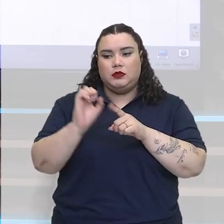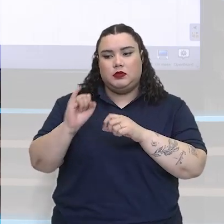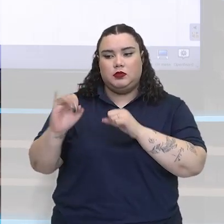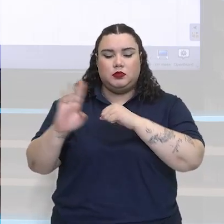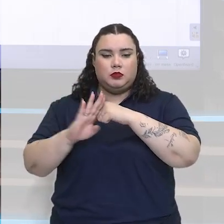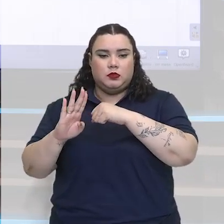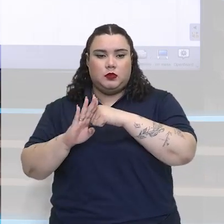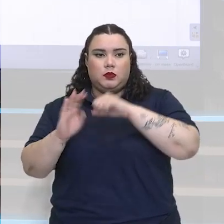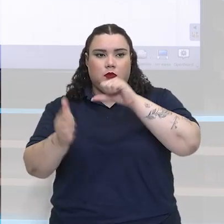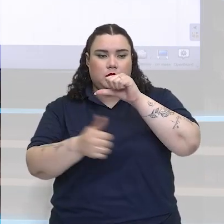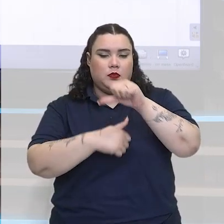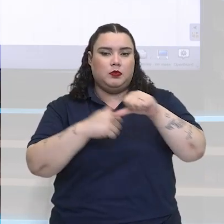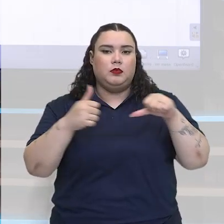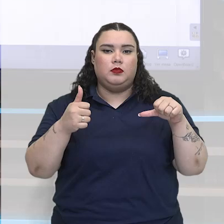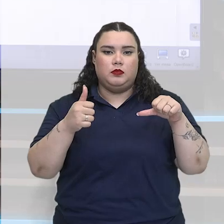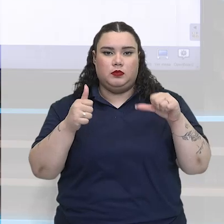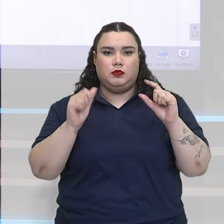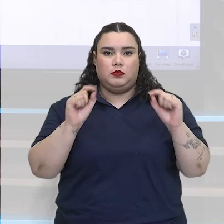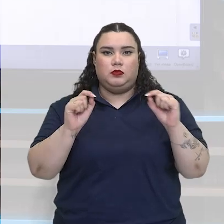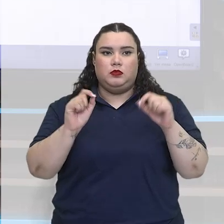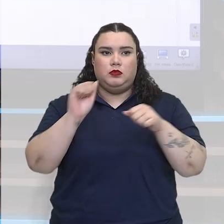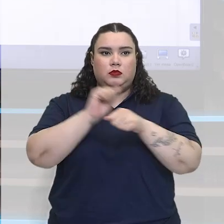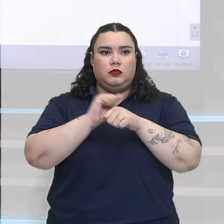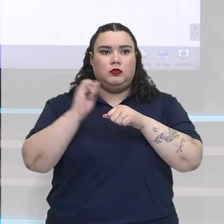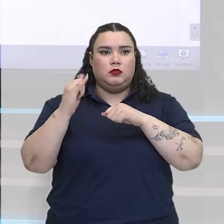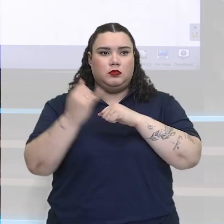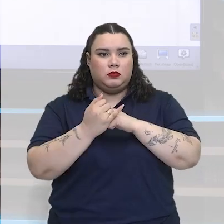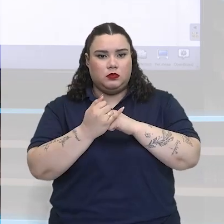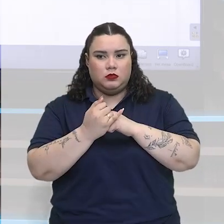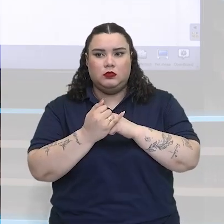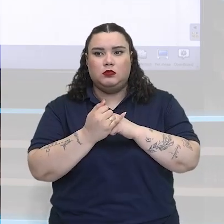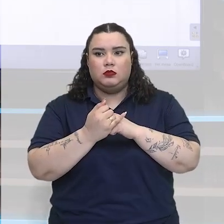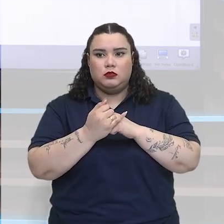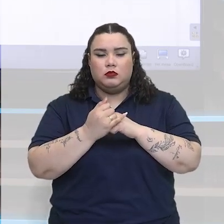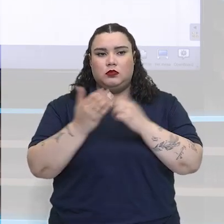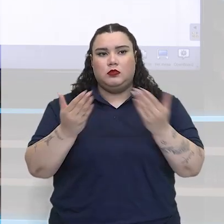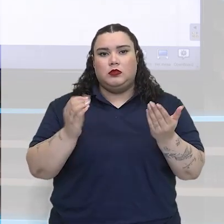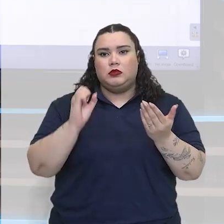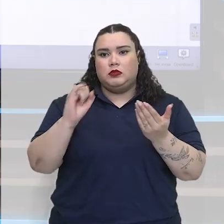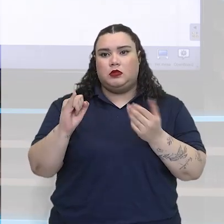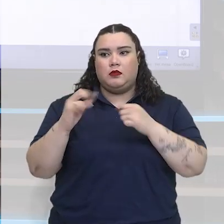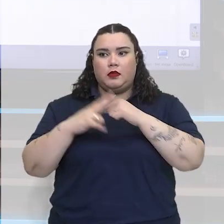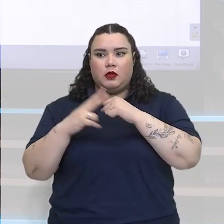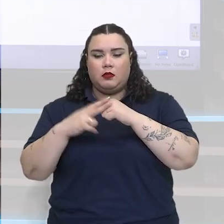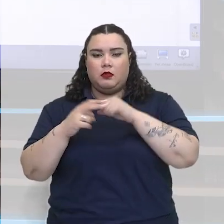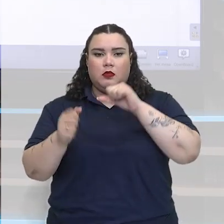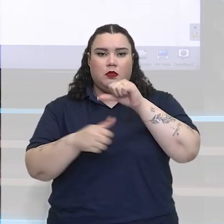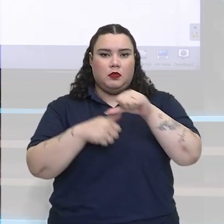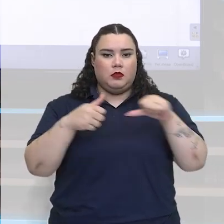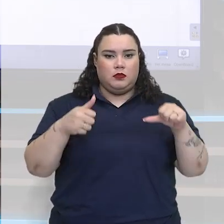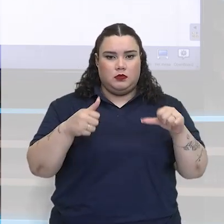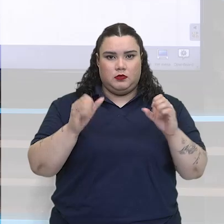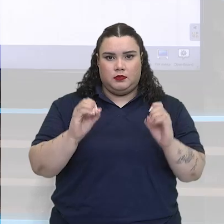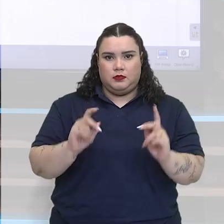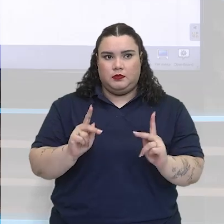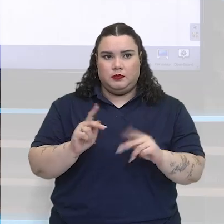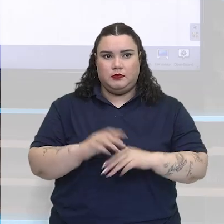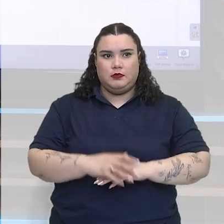ela é um substantivo, ela passa a ser um adjetivo, ou ainda se ela é um verbo, né, ela vai se transformar. Muito